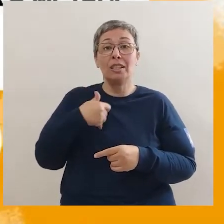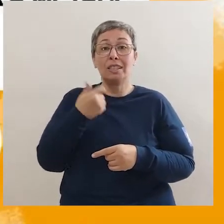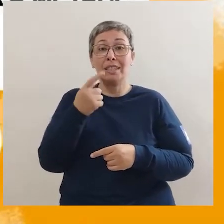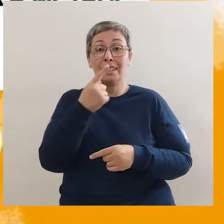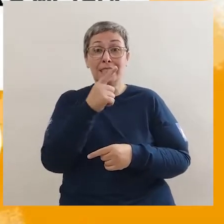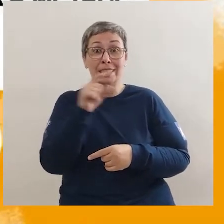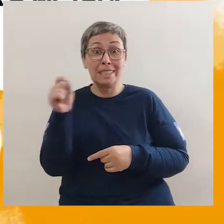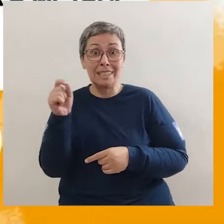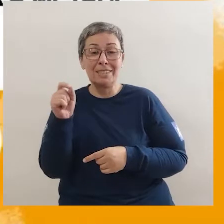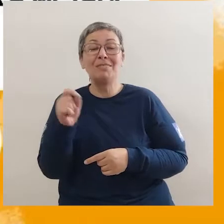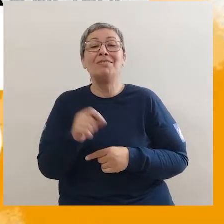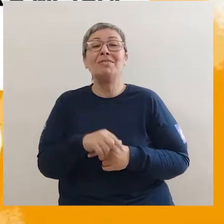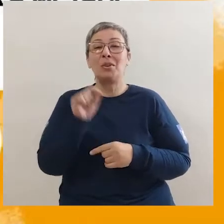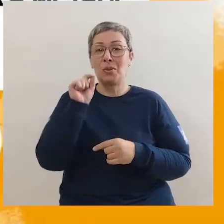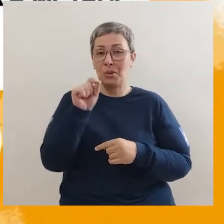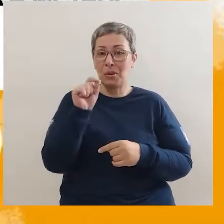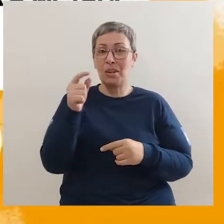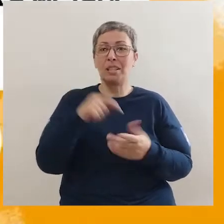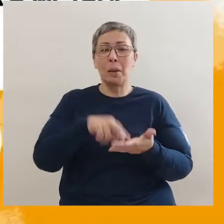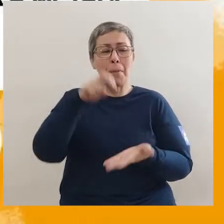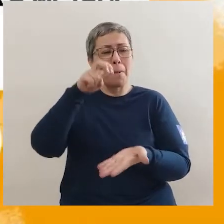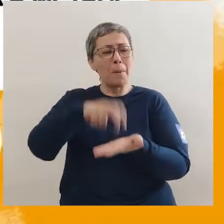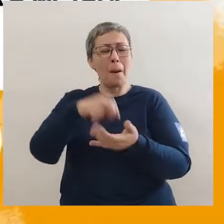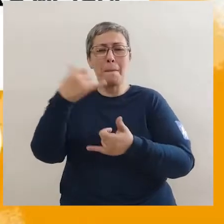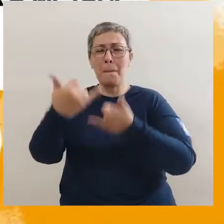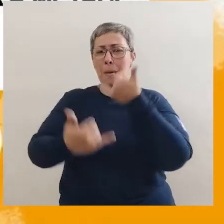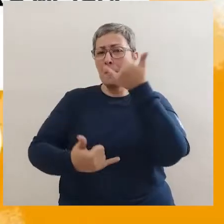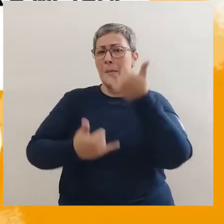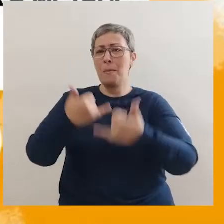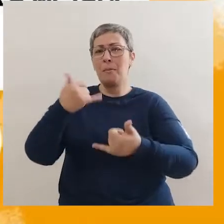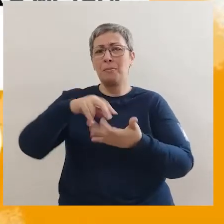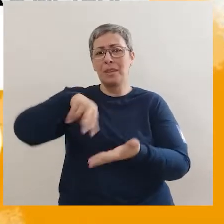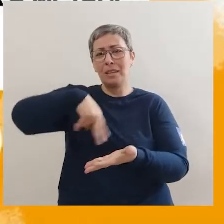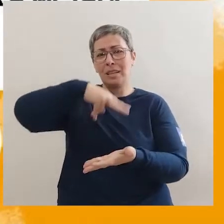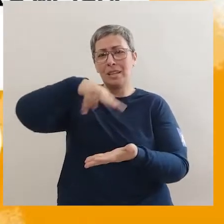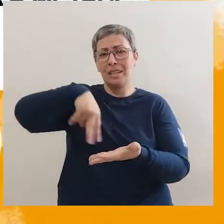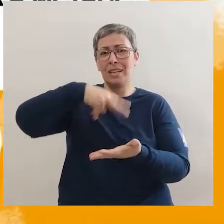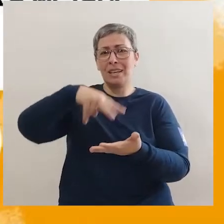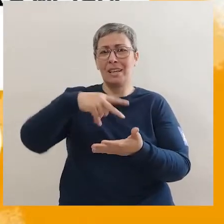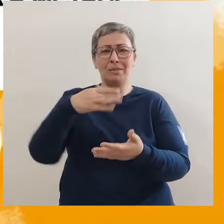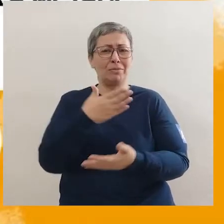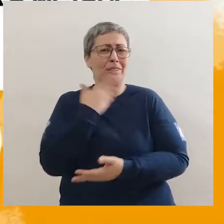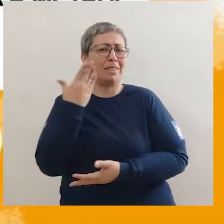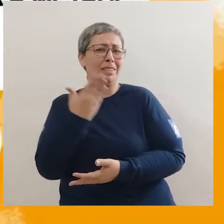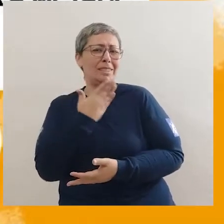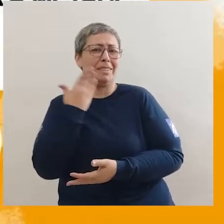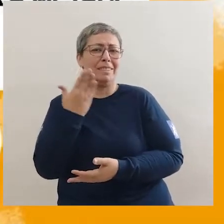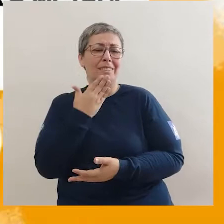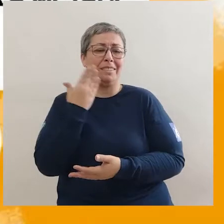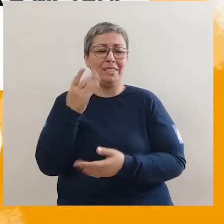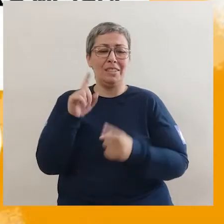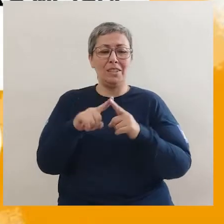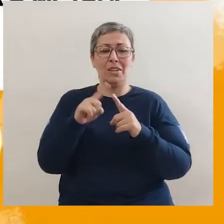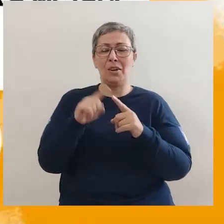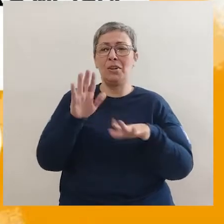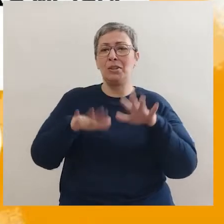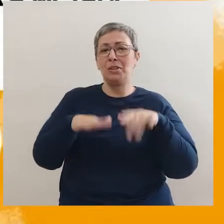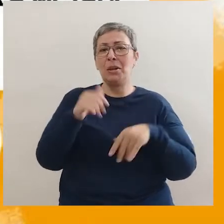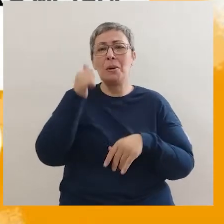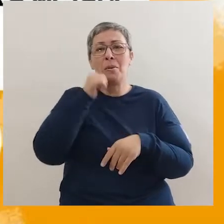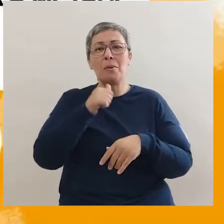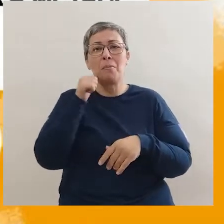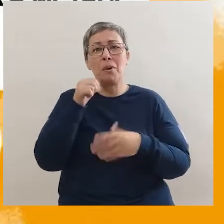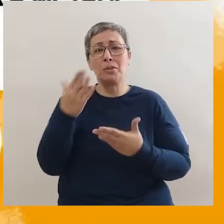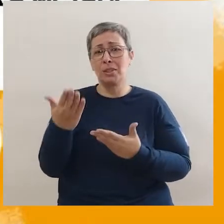idade. Salta, brinca, pula, dança na maior facilidade. Que muitas moças novinhas